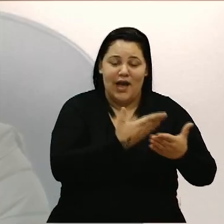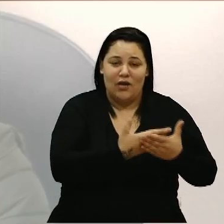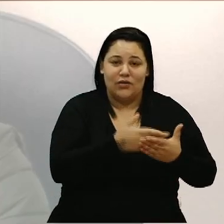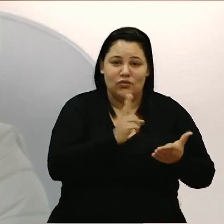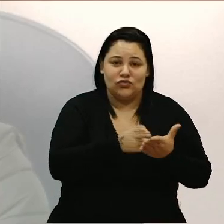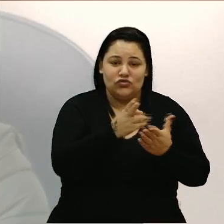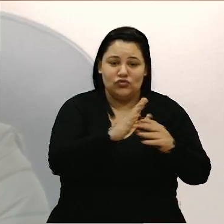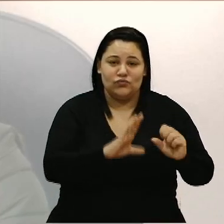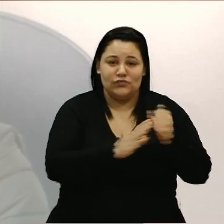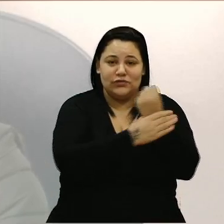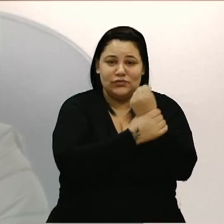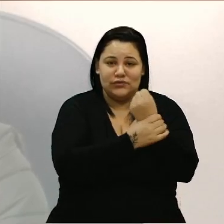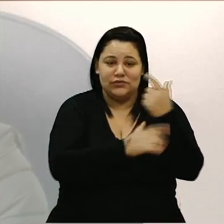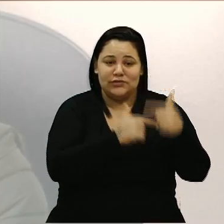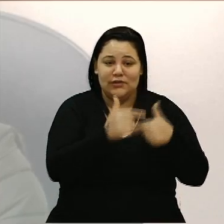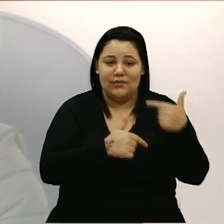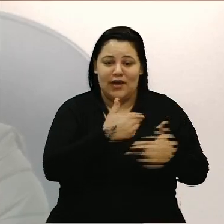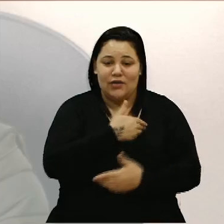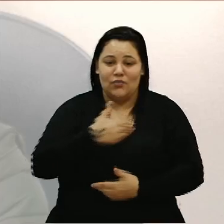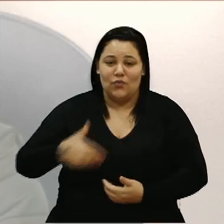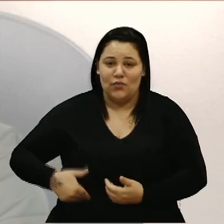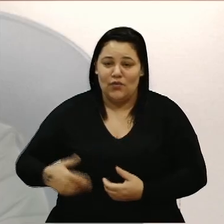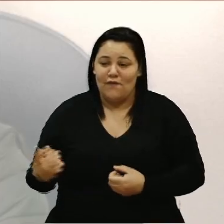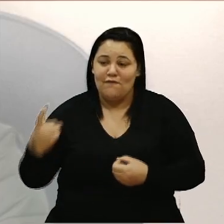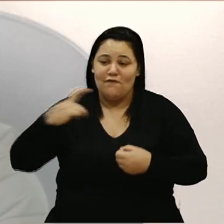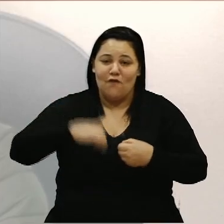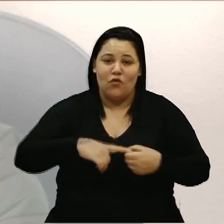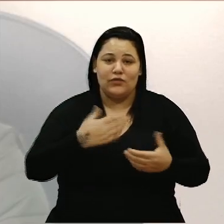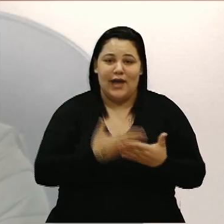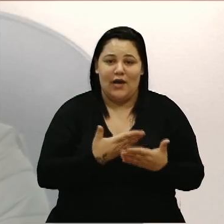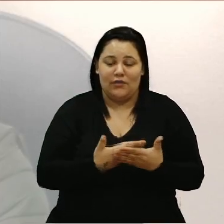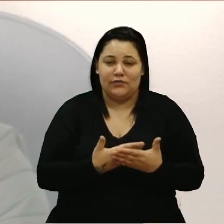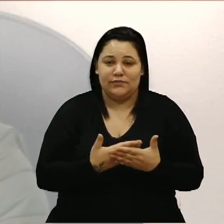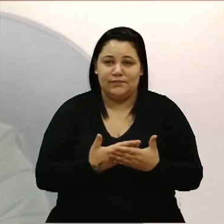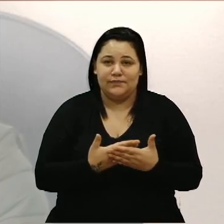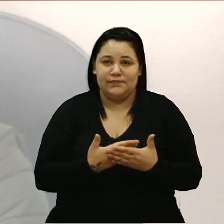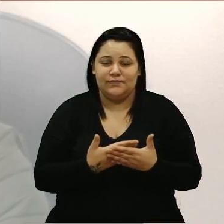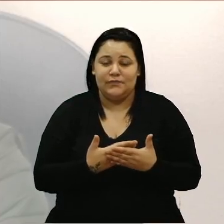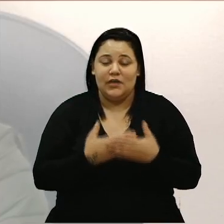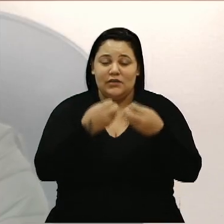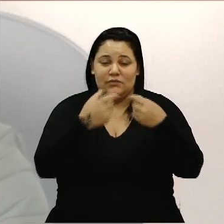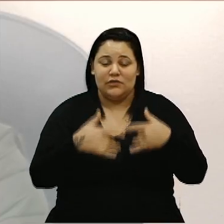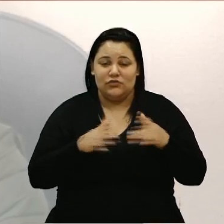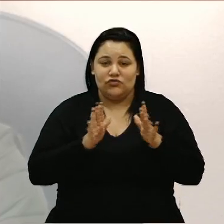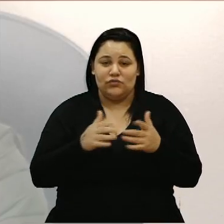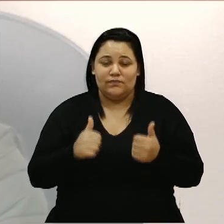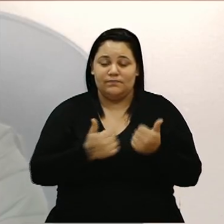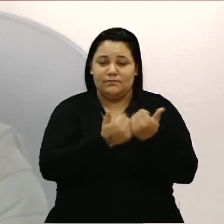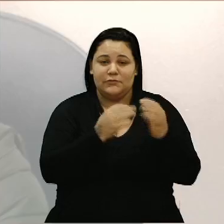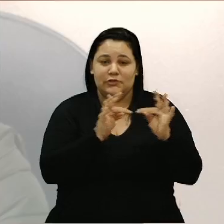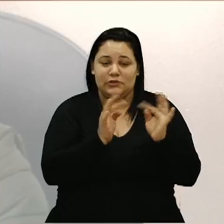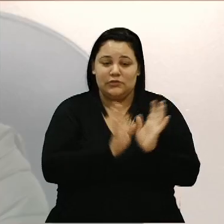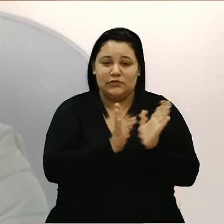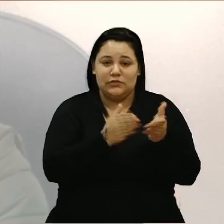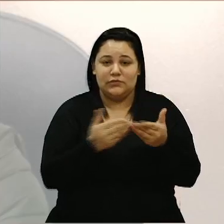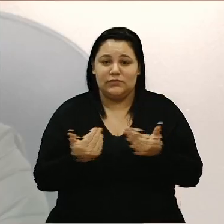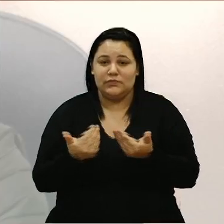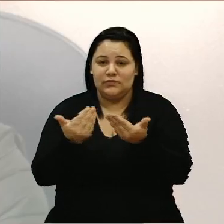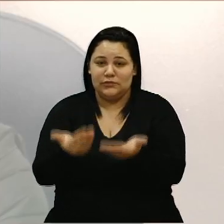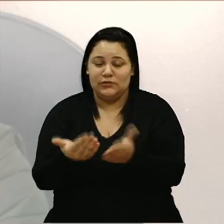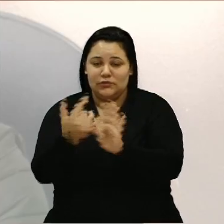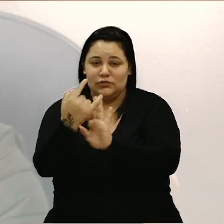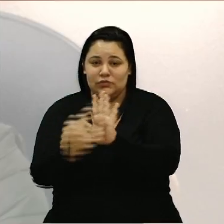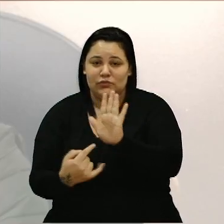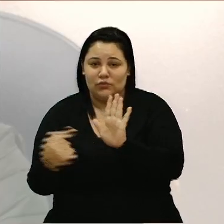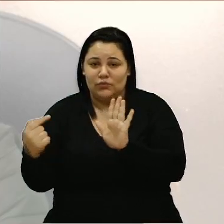à educação, assim que as condições permitirem. Baixada a assessoria técnica da comissão, conforme parecer que integra o presente,